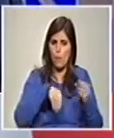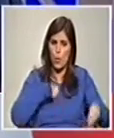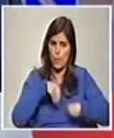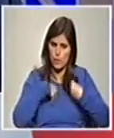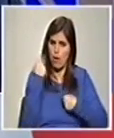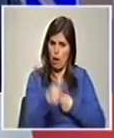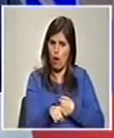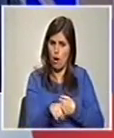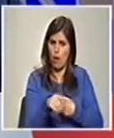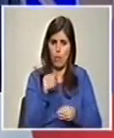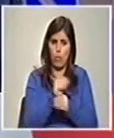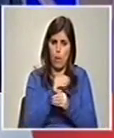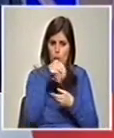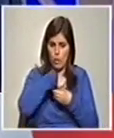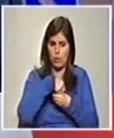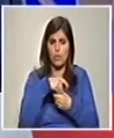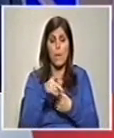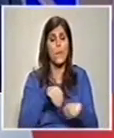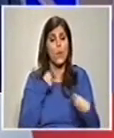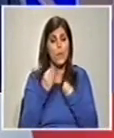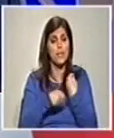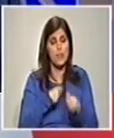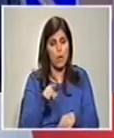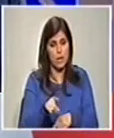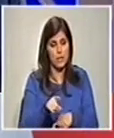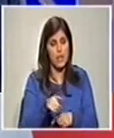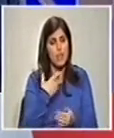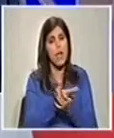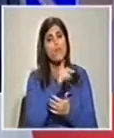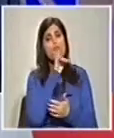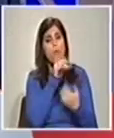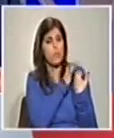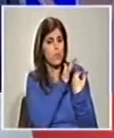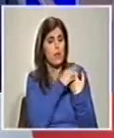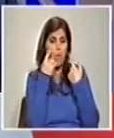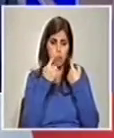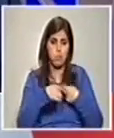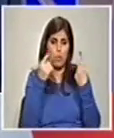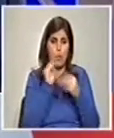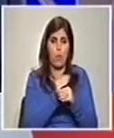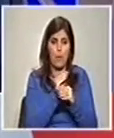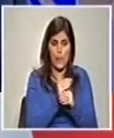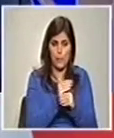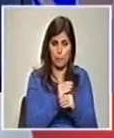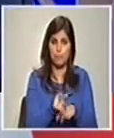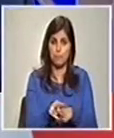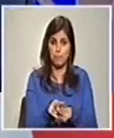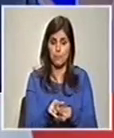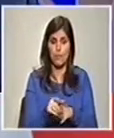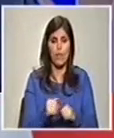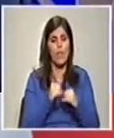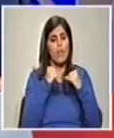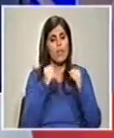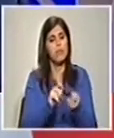nossa preocupação responsabilidade pública do banco, ou seja, da empresa. E depois evoluiu-se